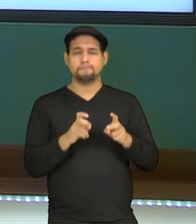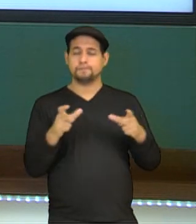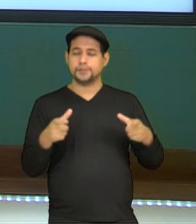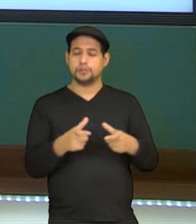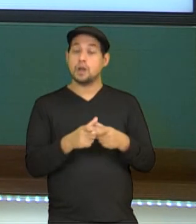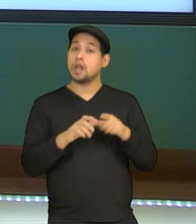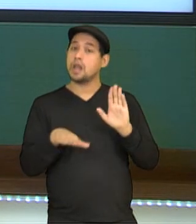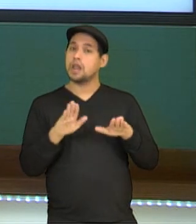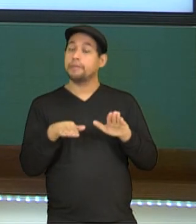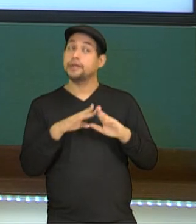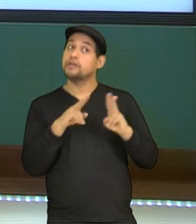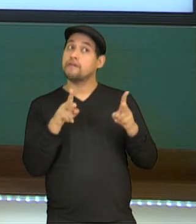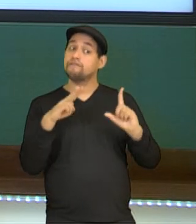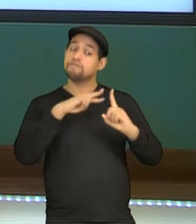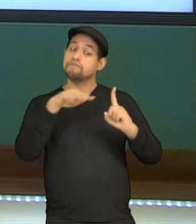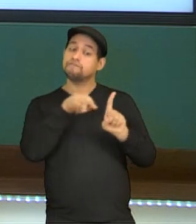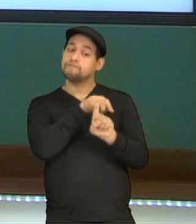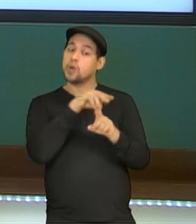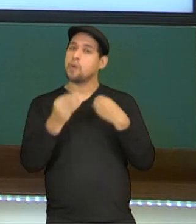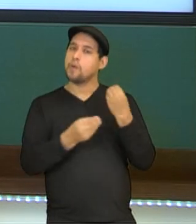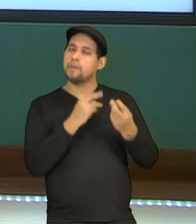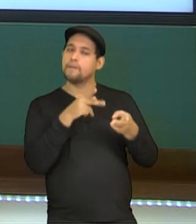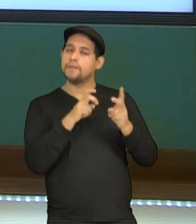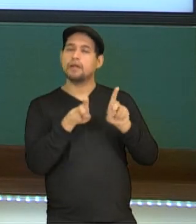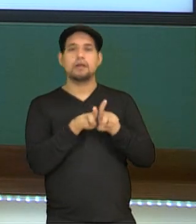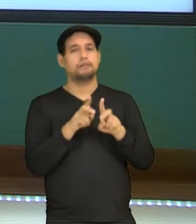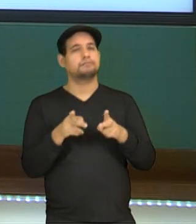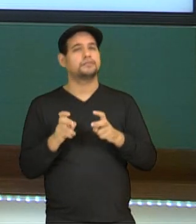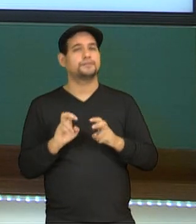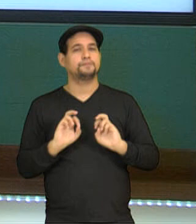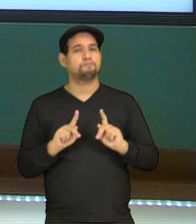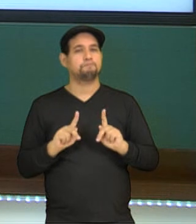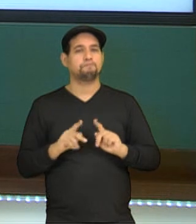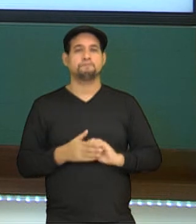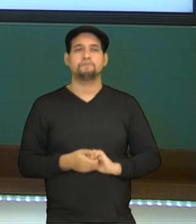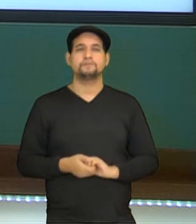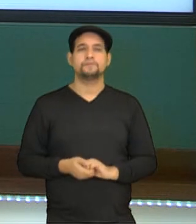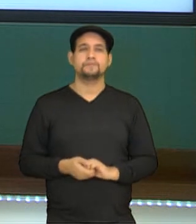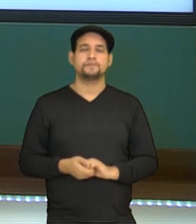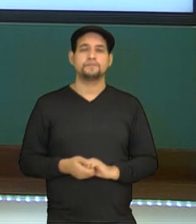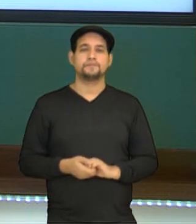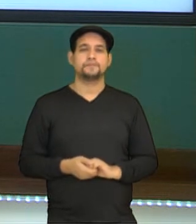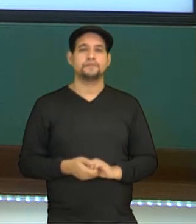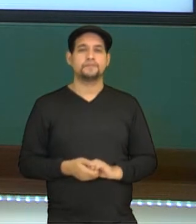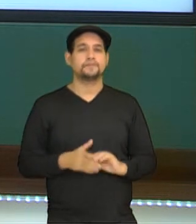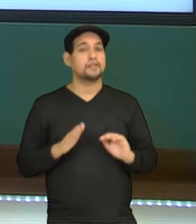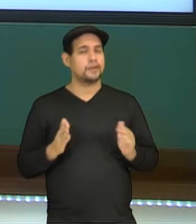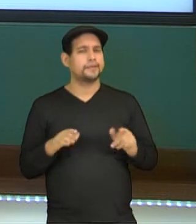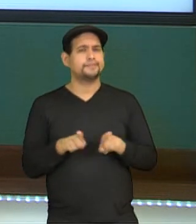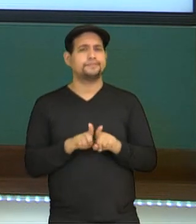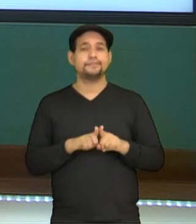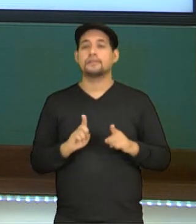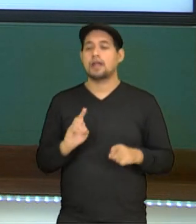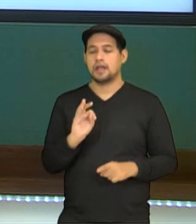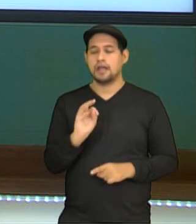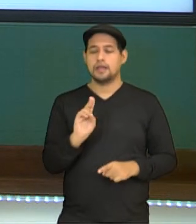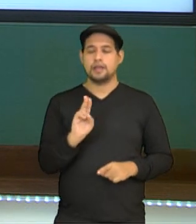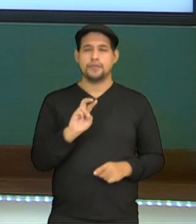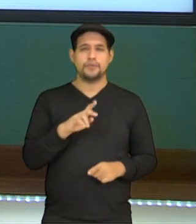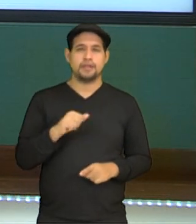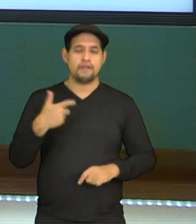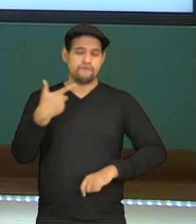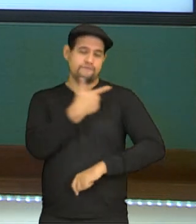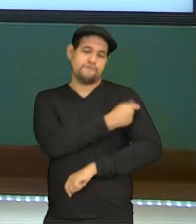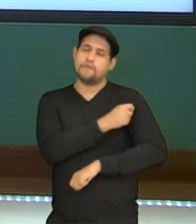Então aí vai do ponto de vista onde você está lendo para identificar isso, tá bom, gente? Belezinha? Então tá. Então, portanto, a Turquia vacinou mais do